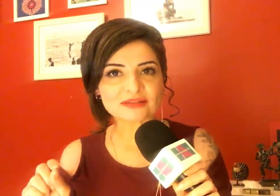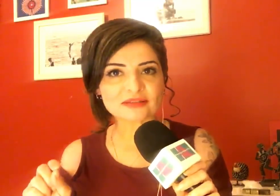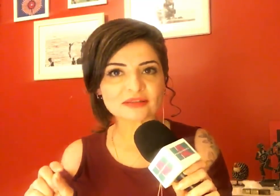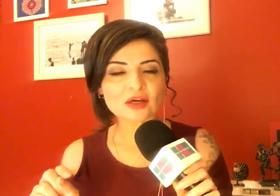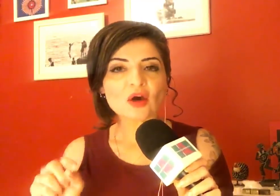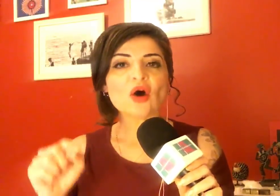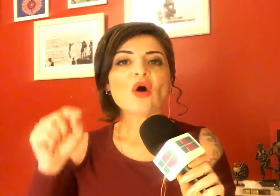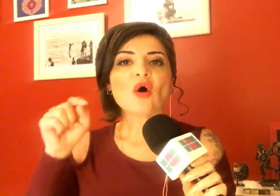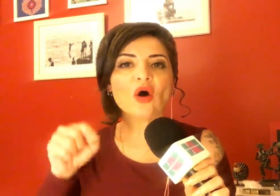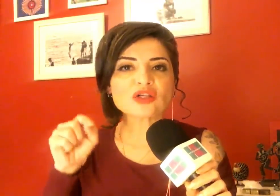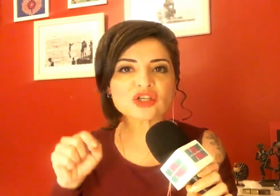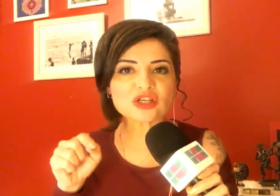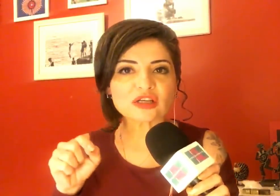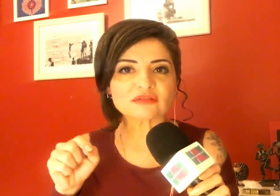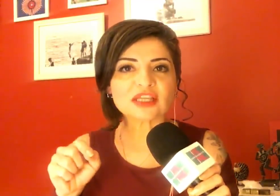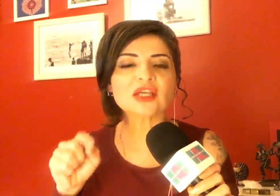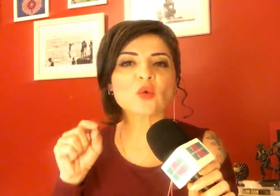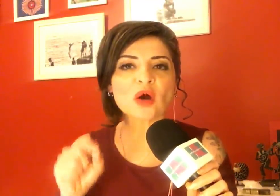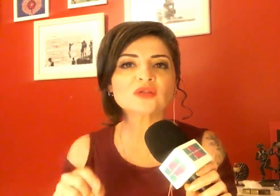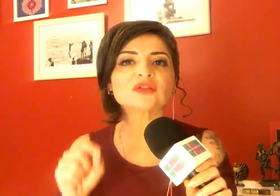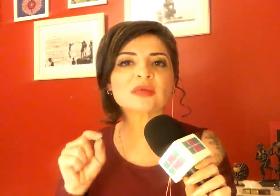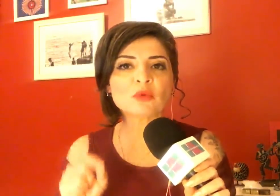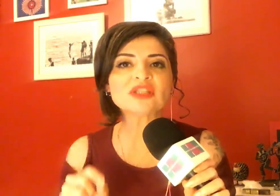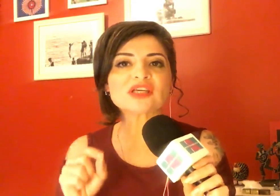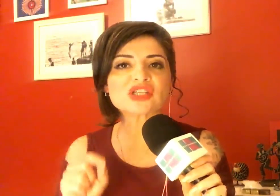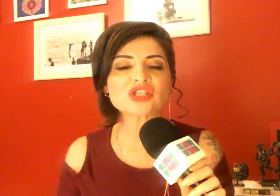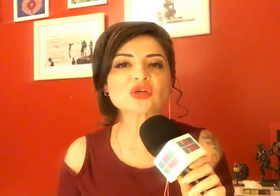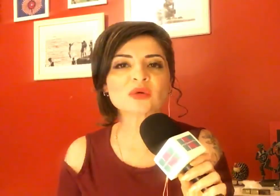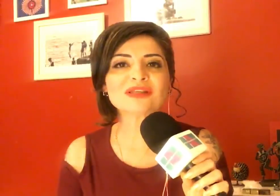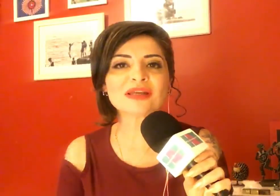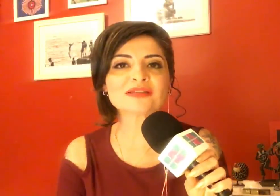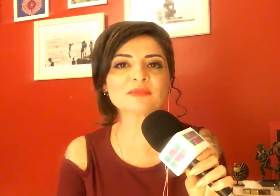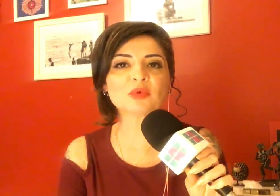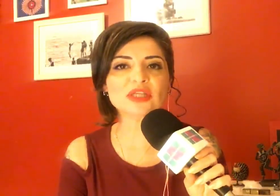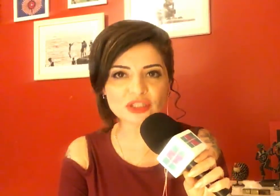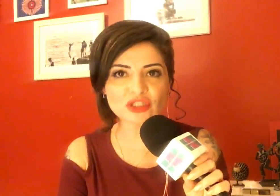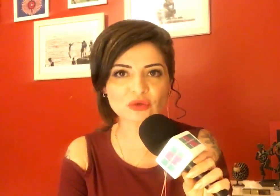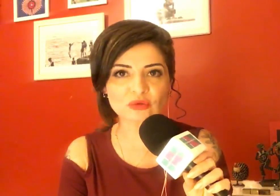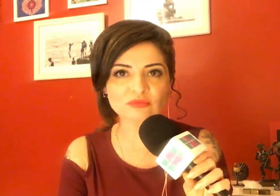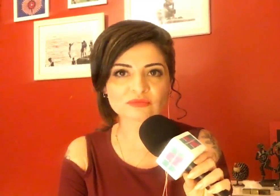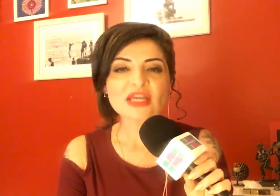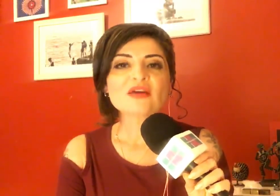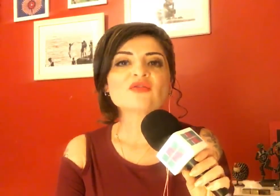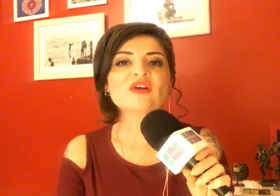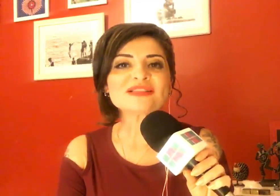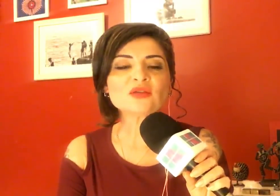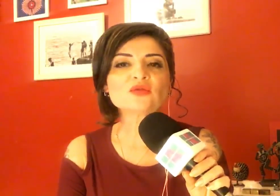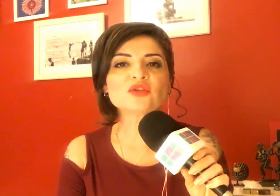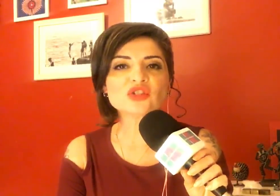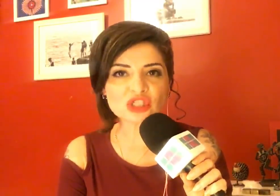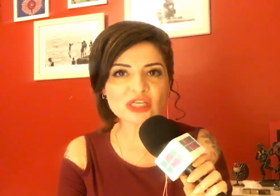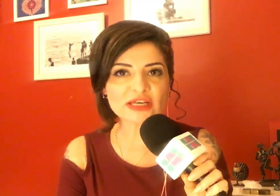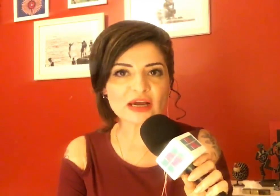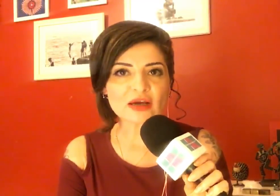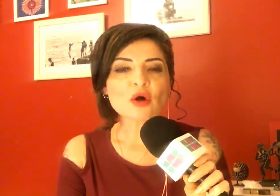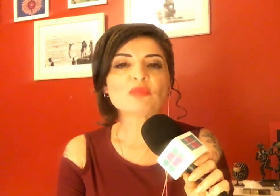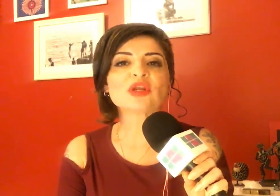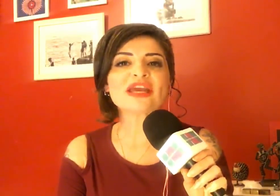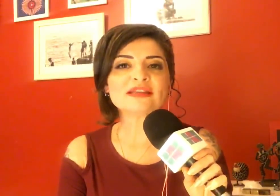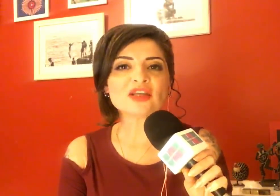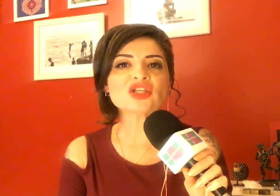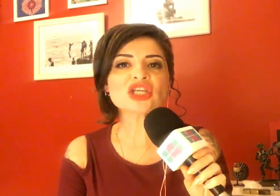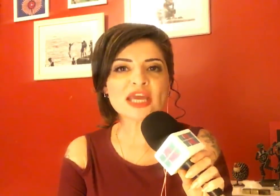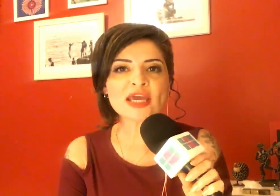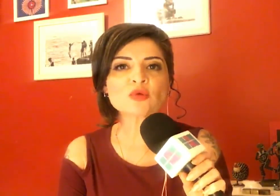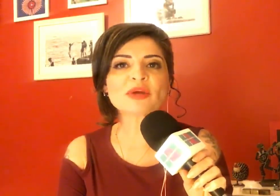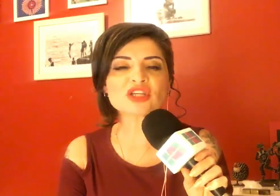Gilmar Mendes. Hoje, enquanto tem muita gente com interesse político, fazendo vigília